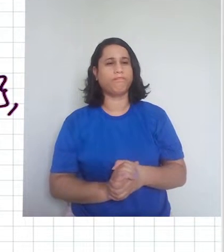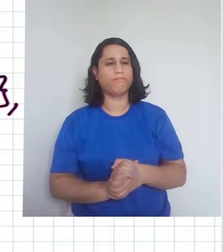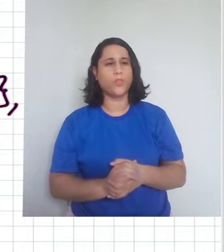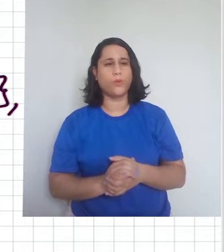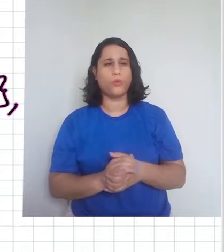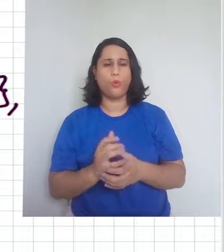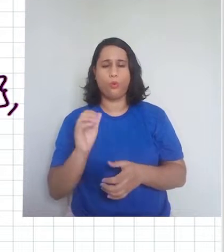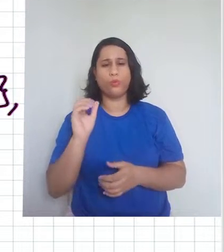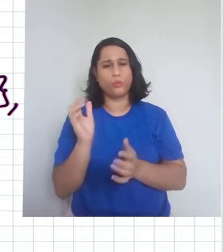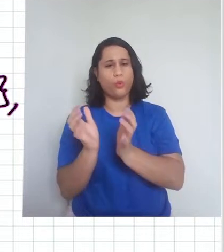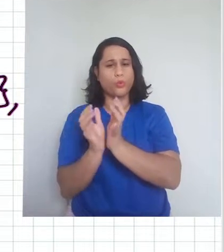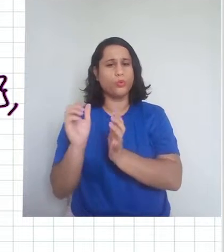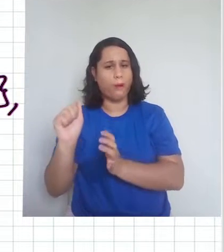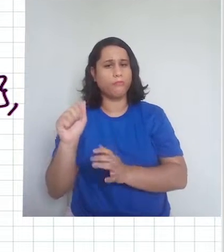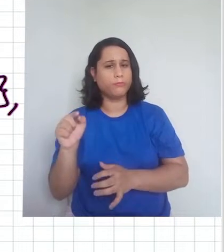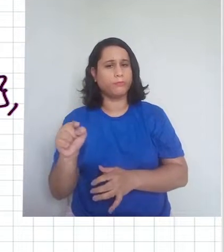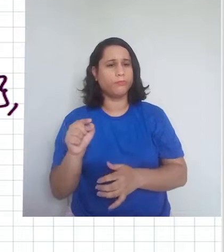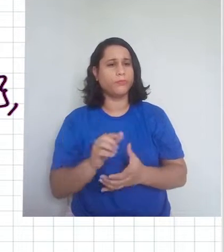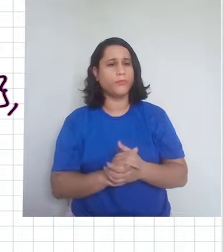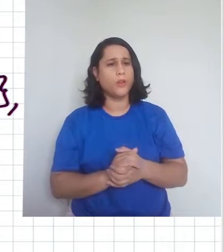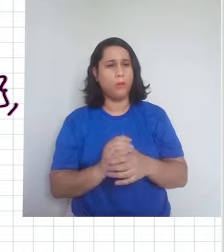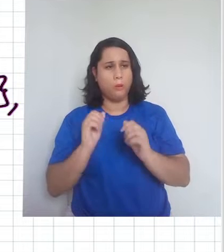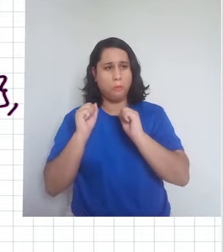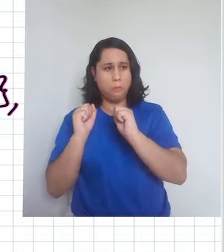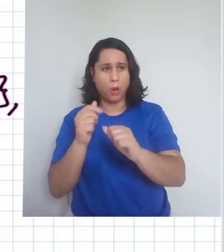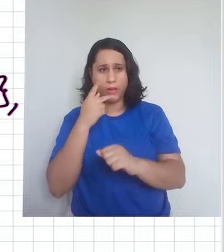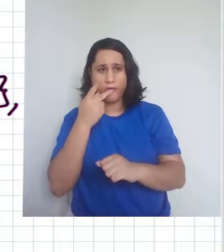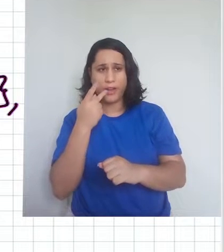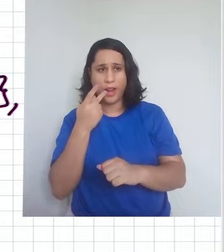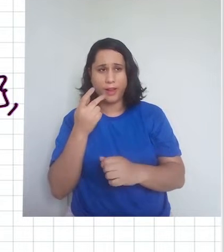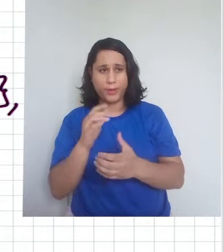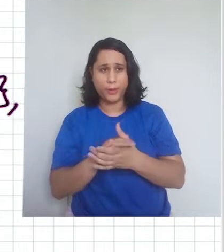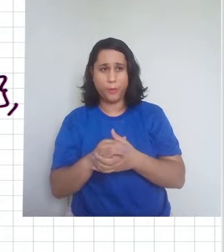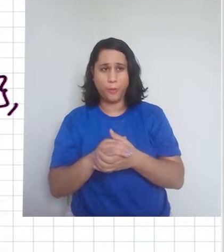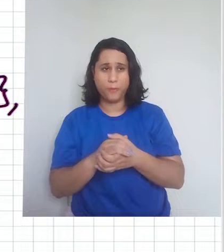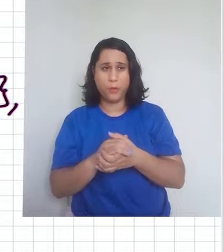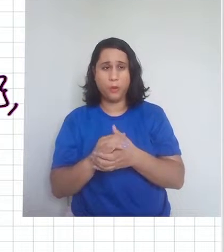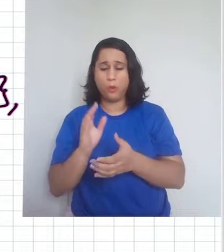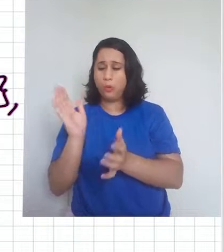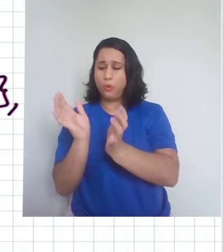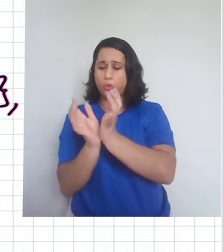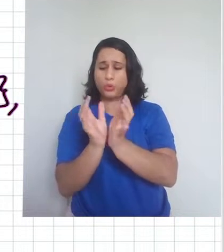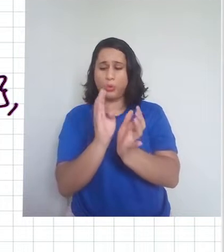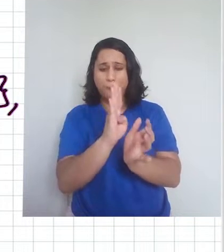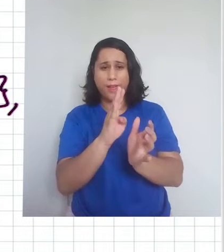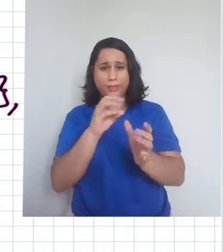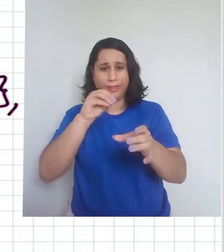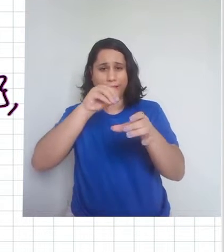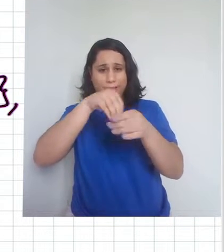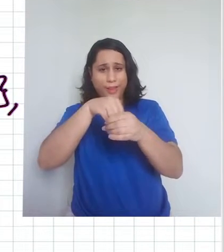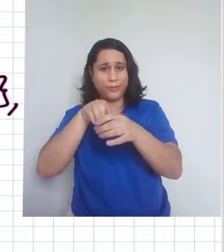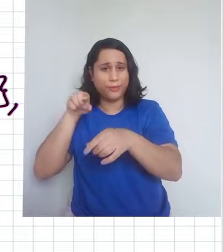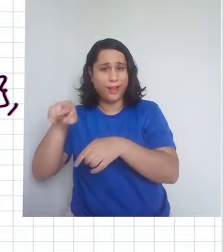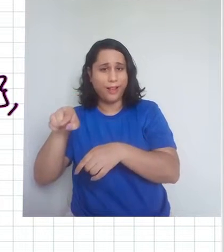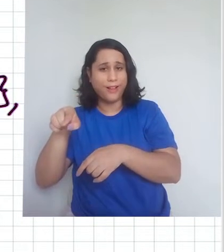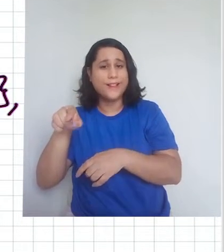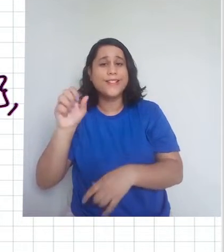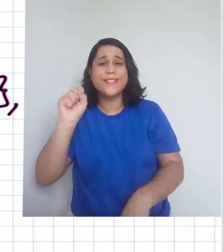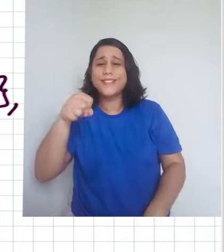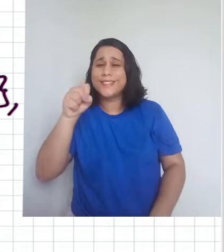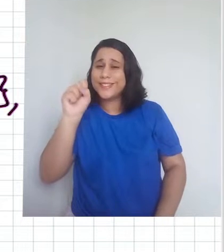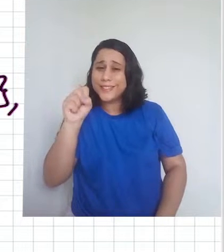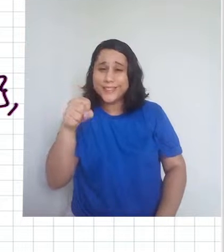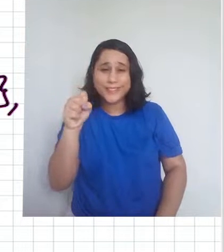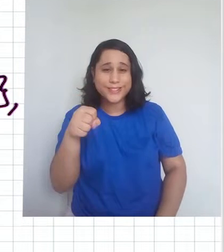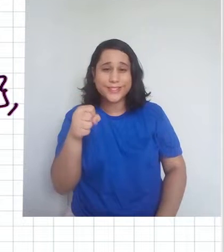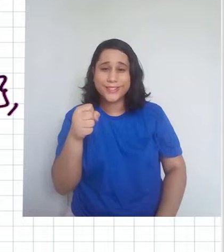A. Eu posso dizer que o B está dentro de A? Sim. Foi o caso que eu falei para vocês. Pernambuco está